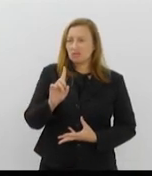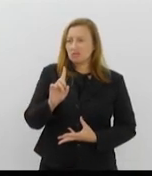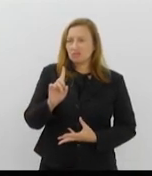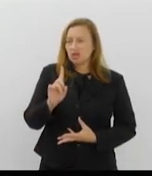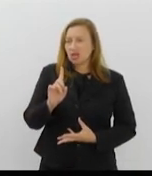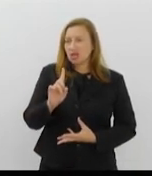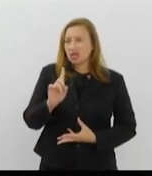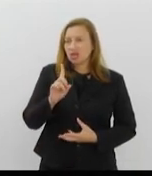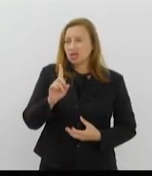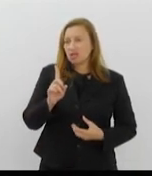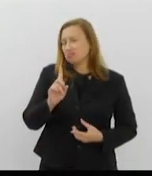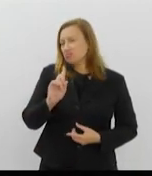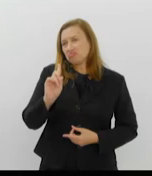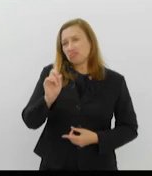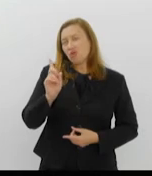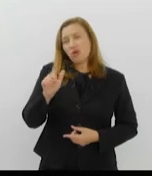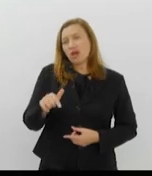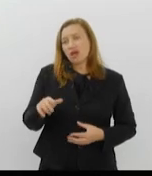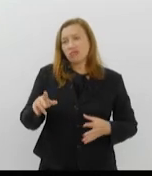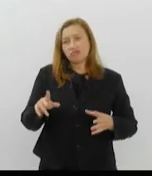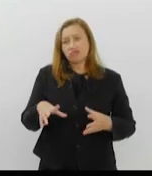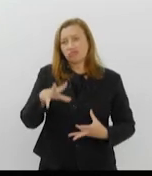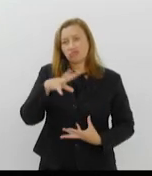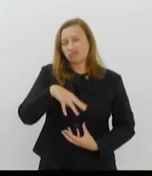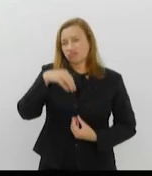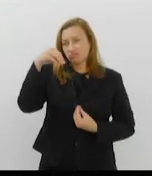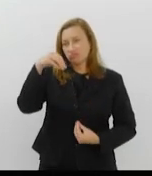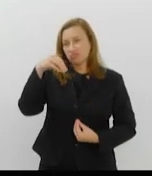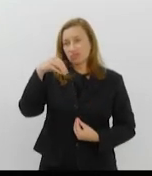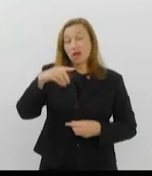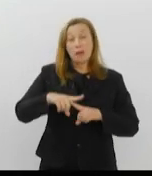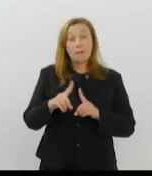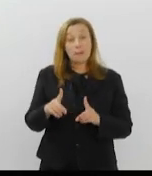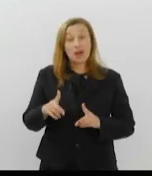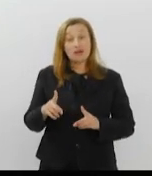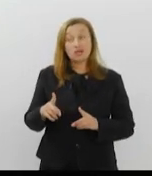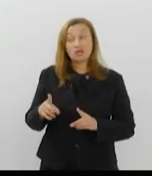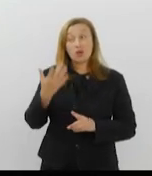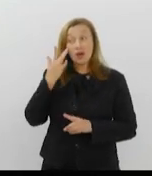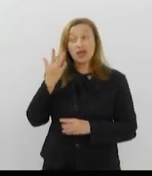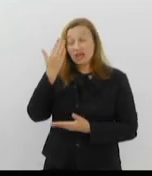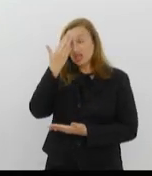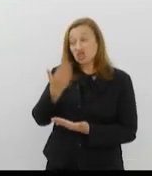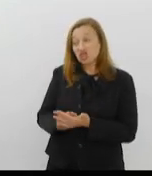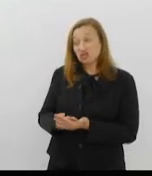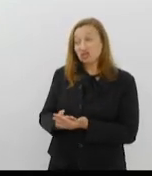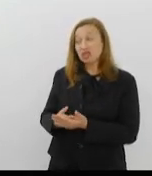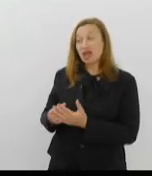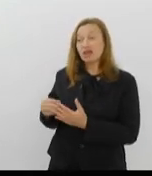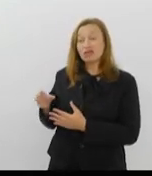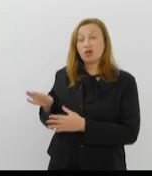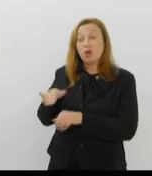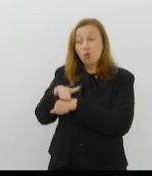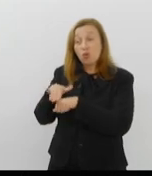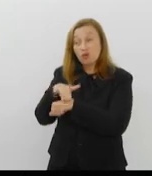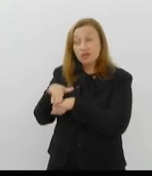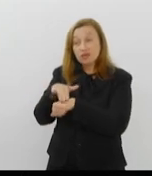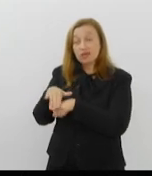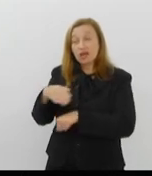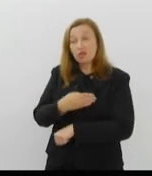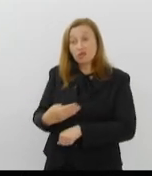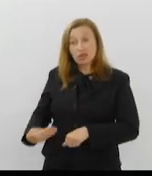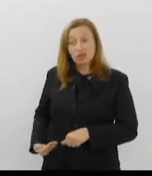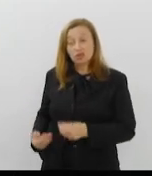muitos obsessores que deve ficar ali no ouvido dele dizendo como ele deve procer